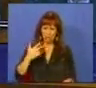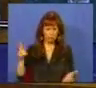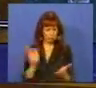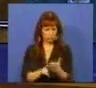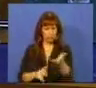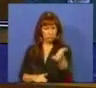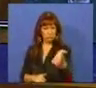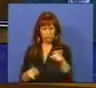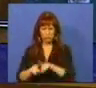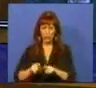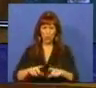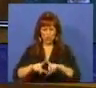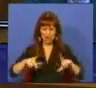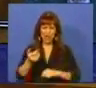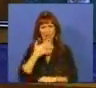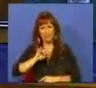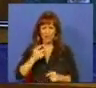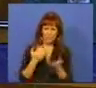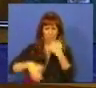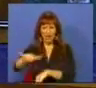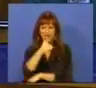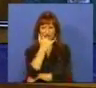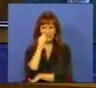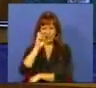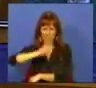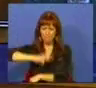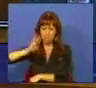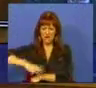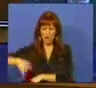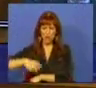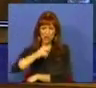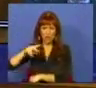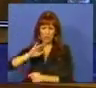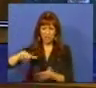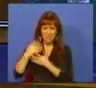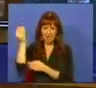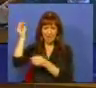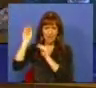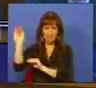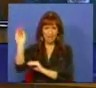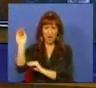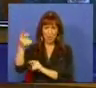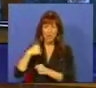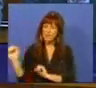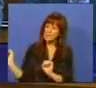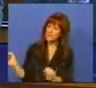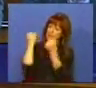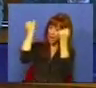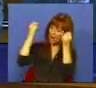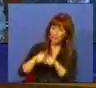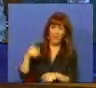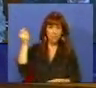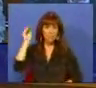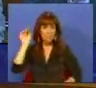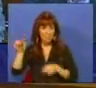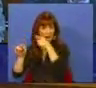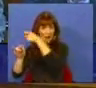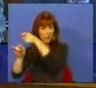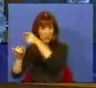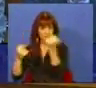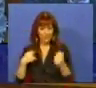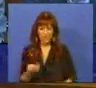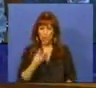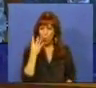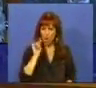aprovou um cheque em branco de mais de 20 milhões de euros para a banca e para salvar os bancos, e que